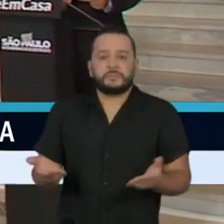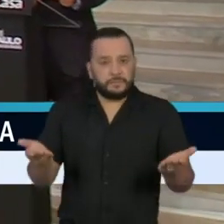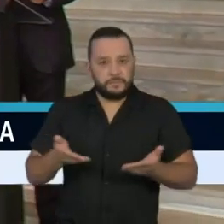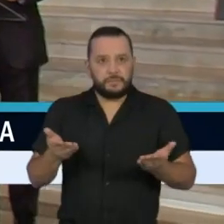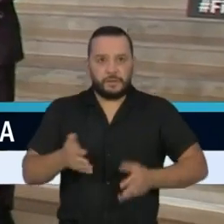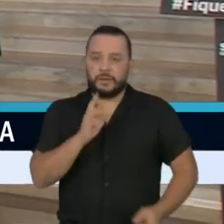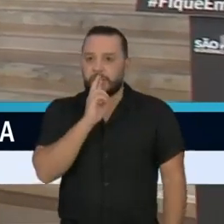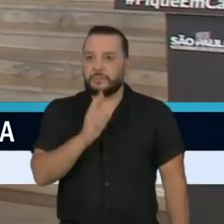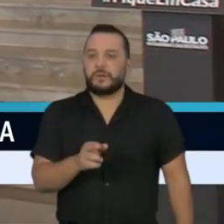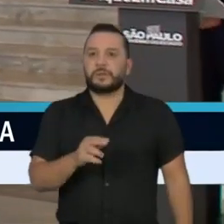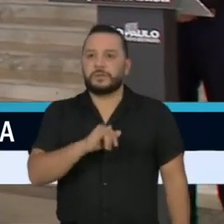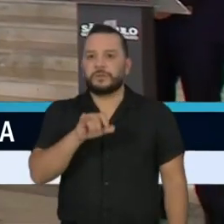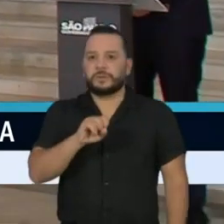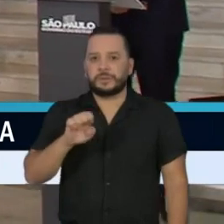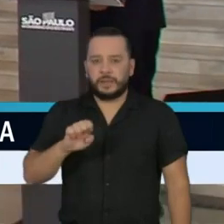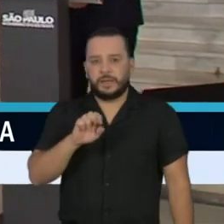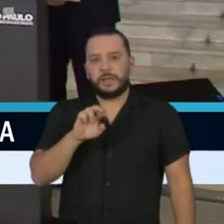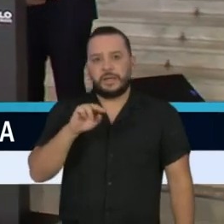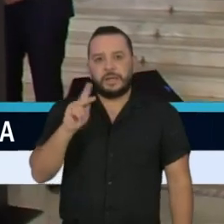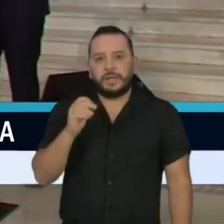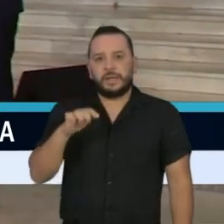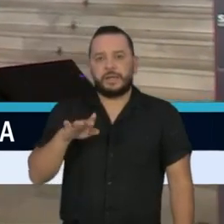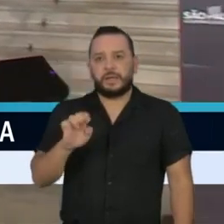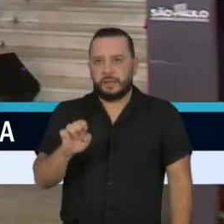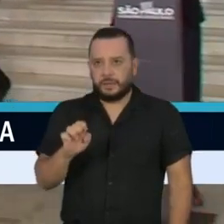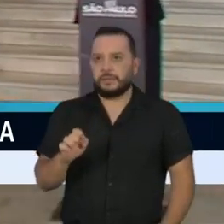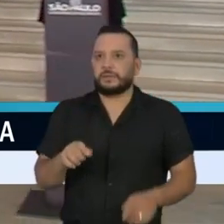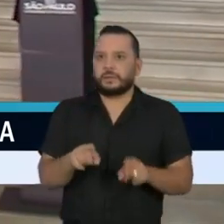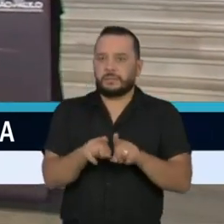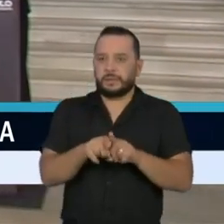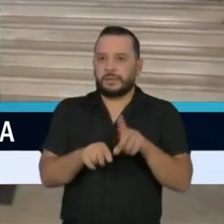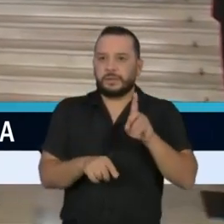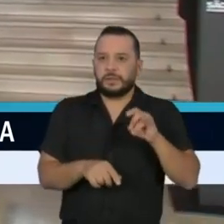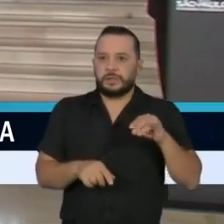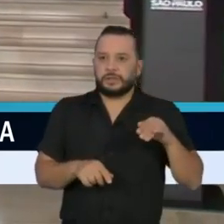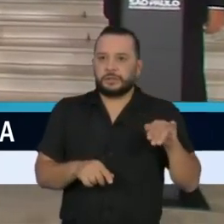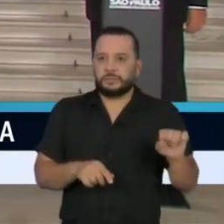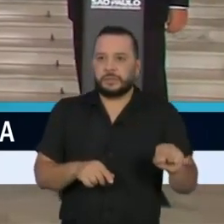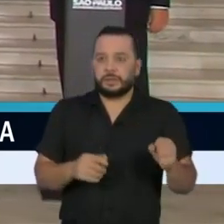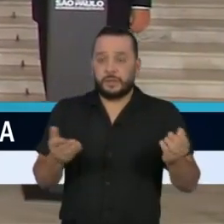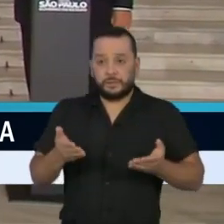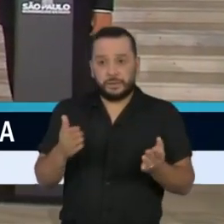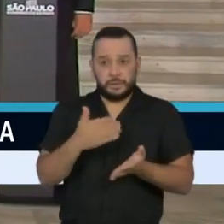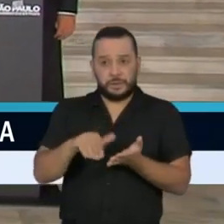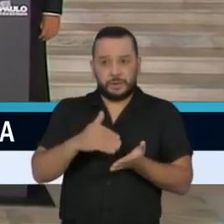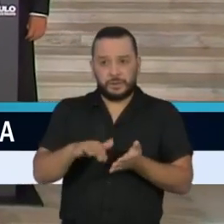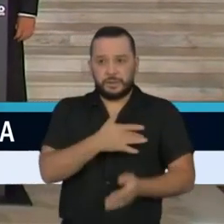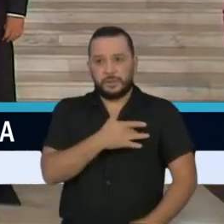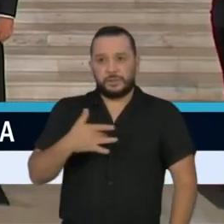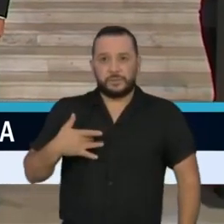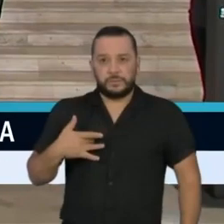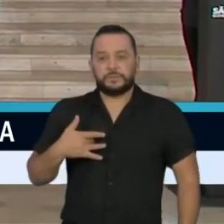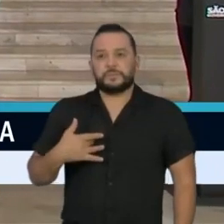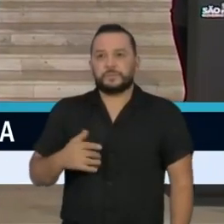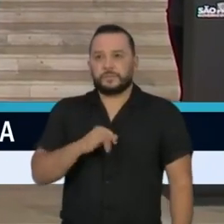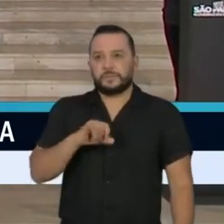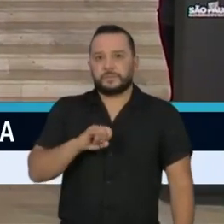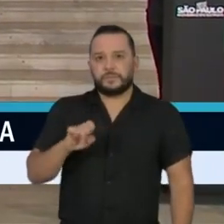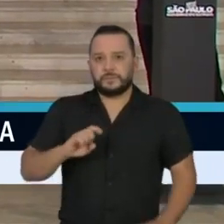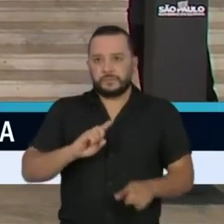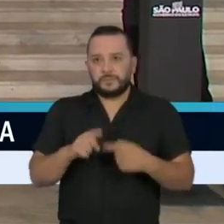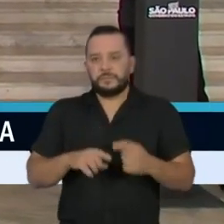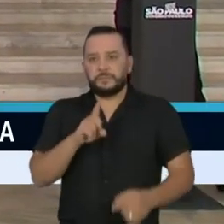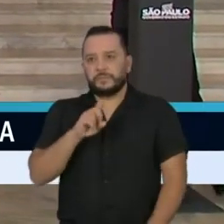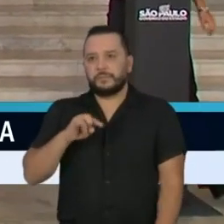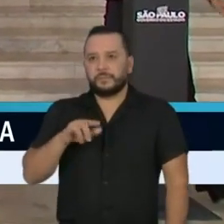Dr. Dimas Covas. Então, começamos com o secretário da Saúde, José Henrique Germa, e, na sequência, ao Dimas